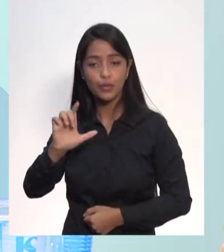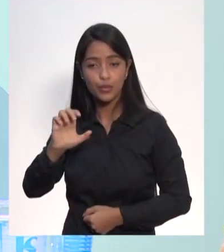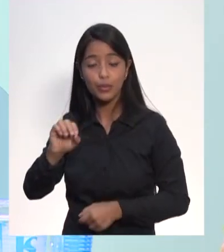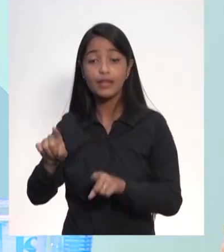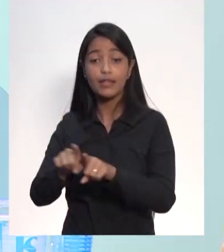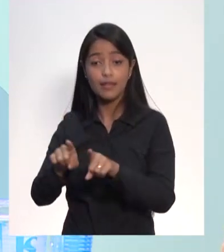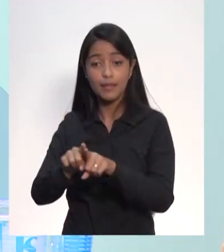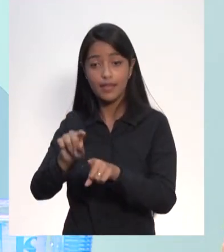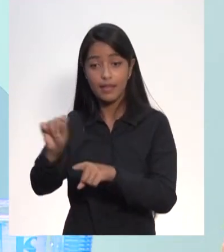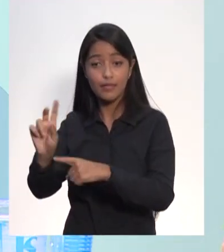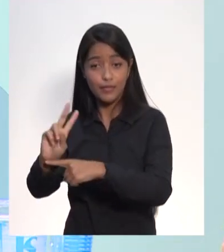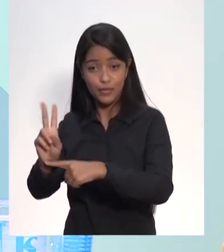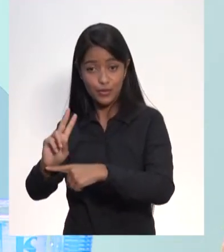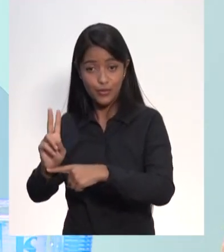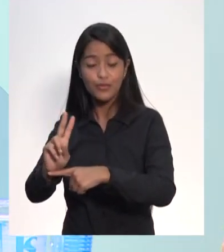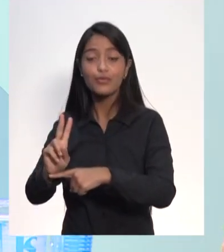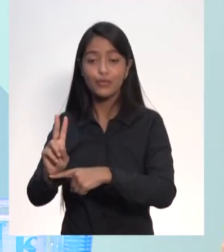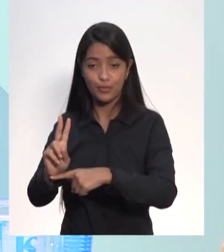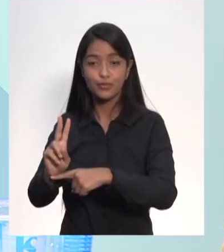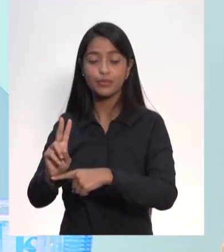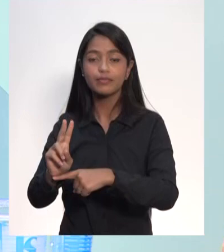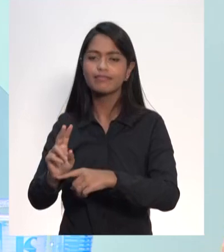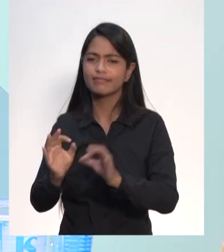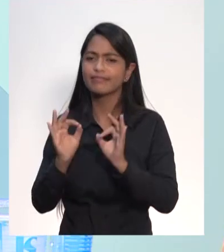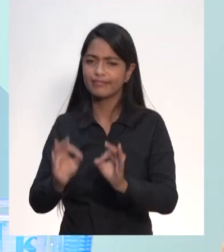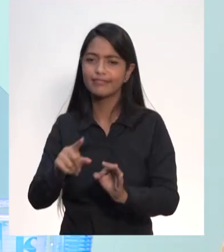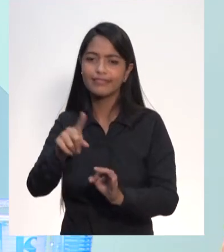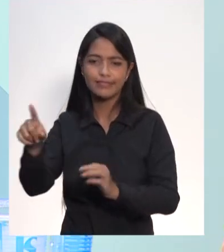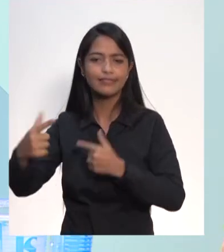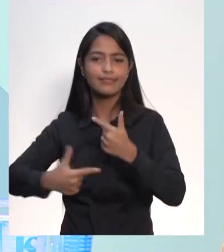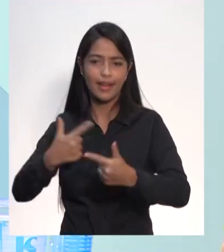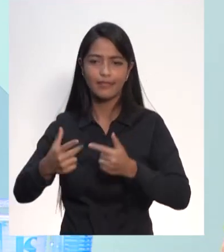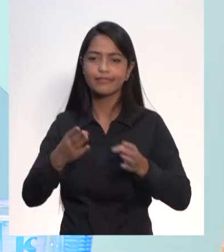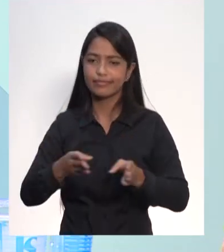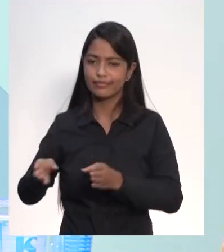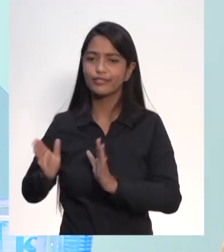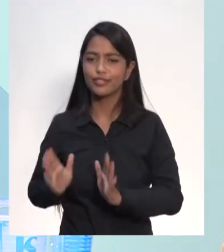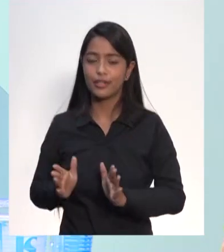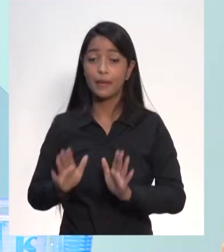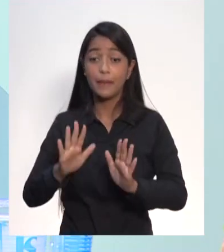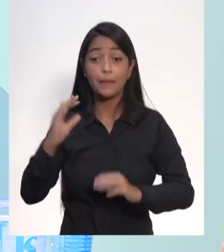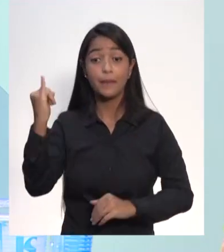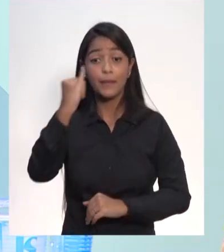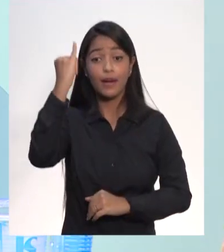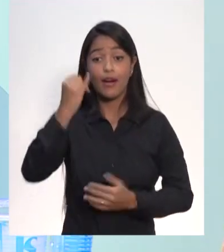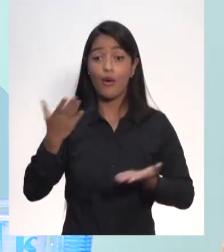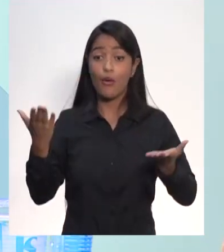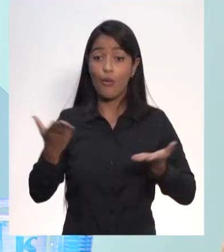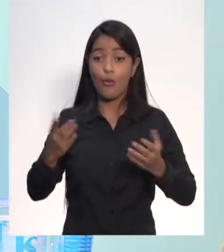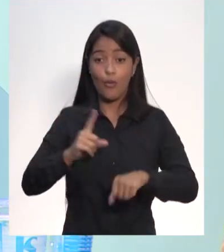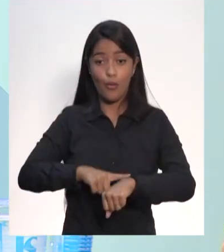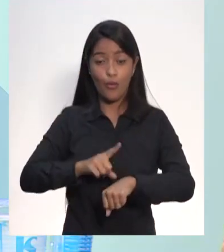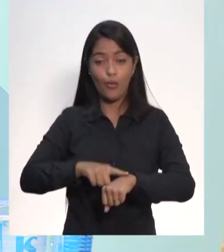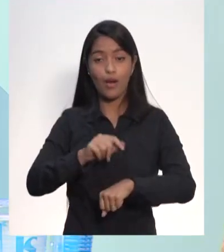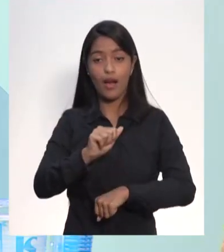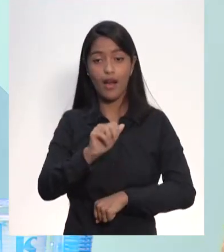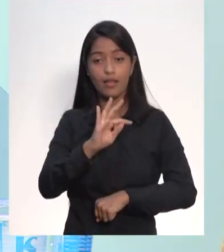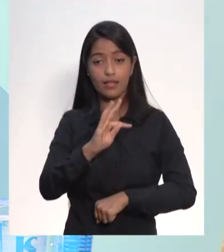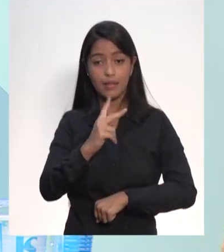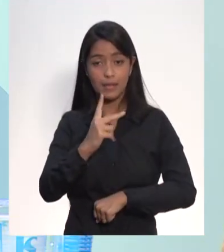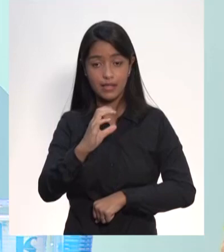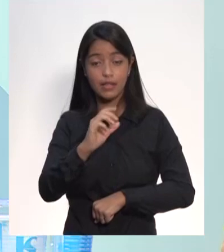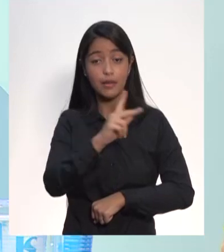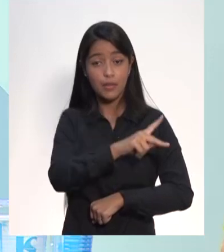Com certeza vocês também estão organizando esse trabalho, mas é importante que nesse horário de ATPC de hoje, por exemplo, os professores de